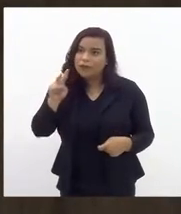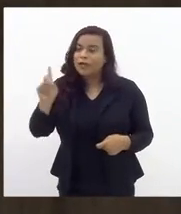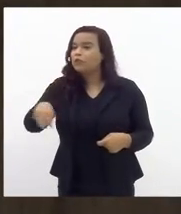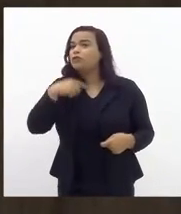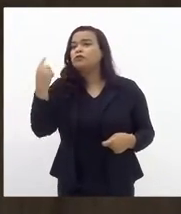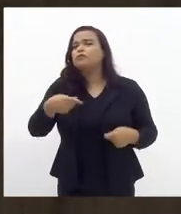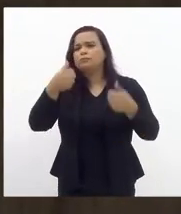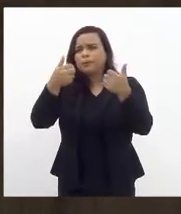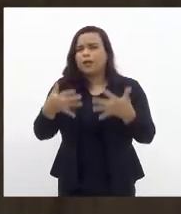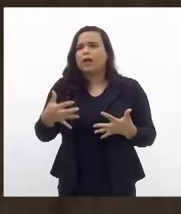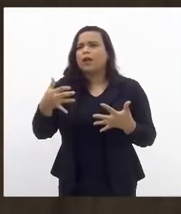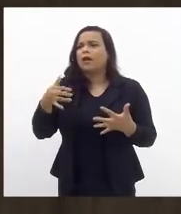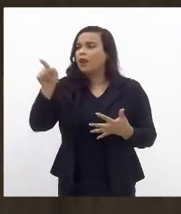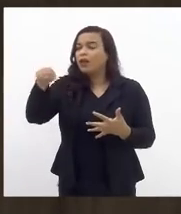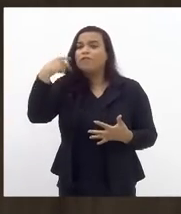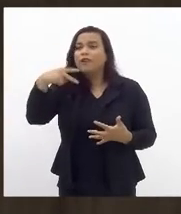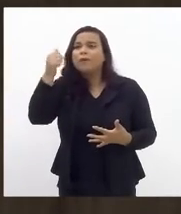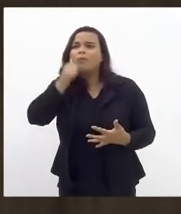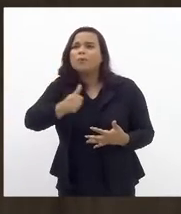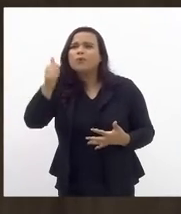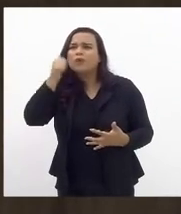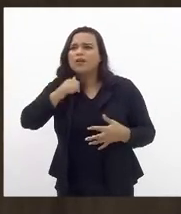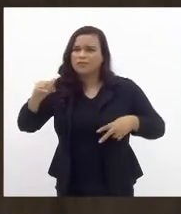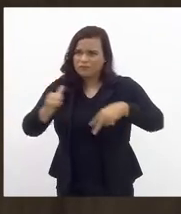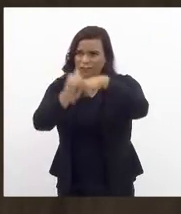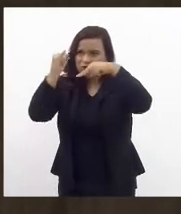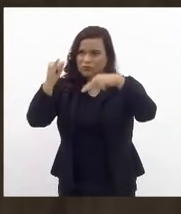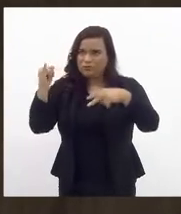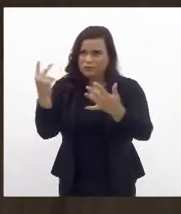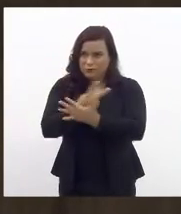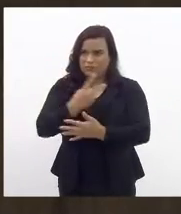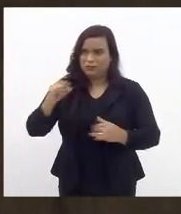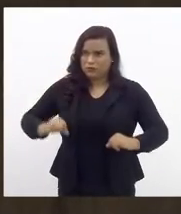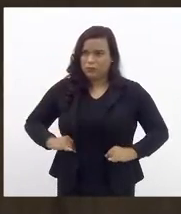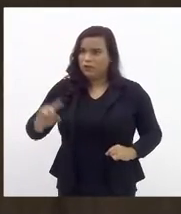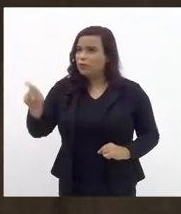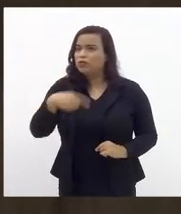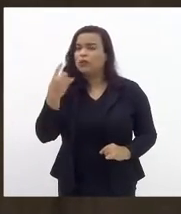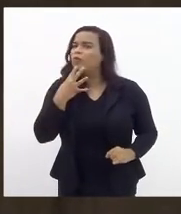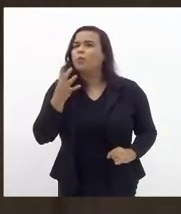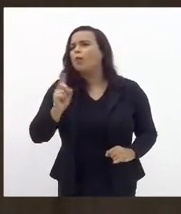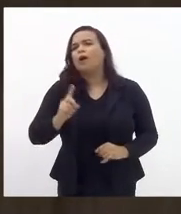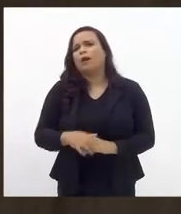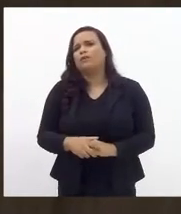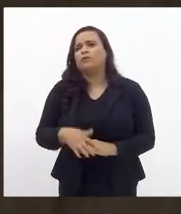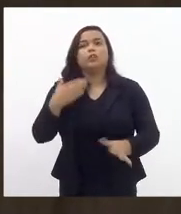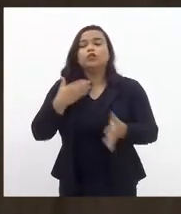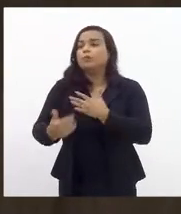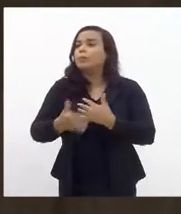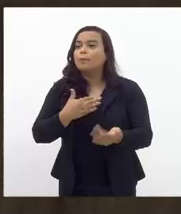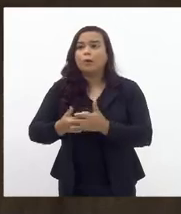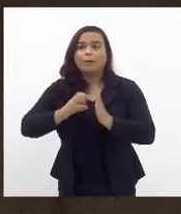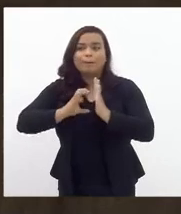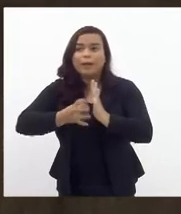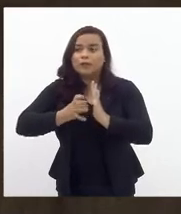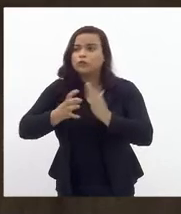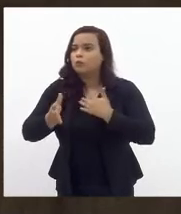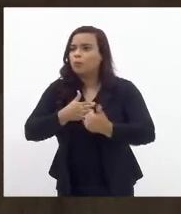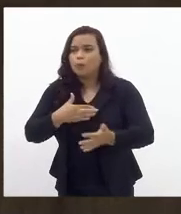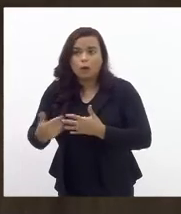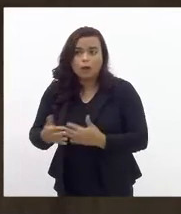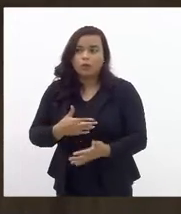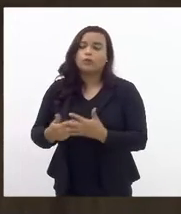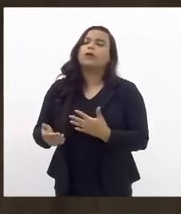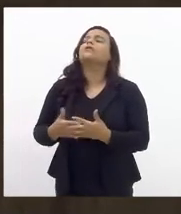conhecemos a vereadora vítima da agressão. Pode ser de qualquer partido político,